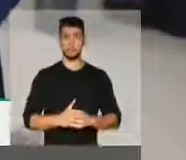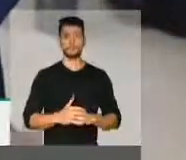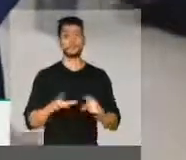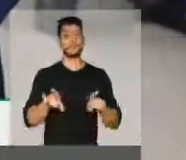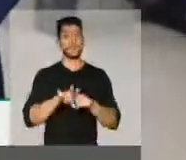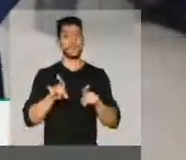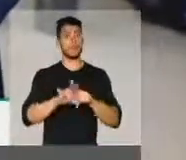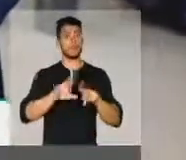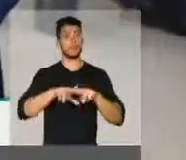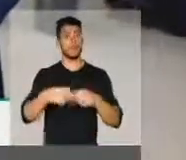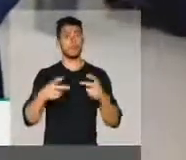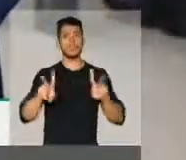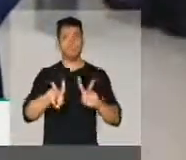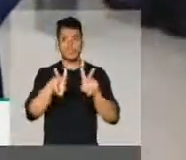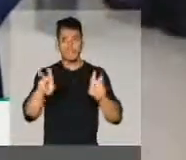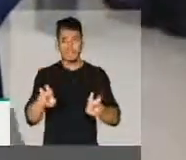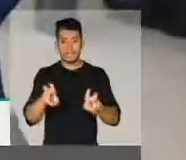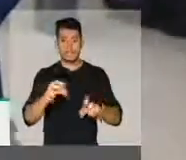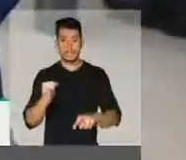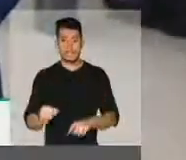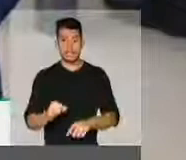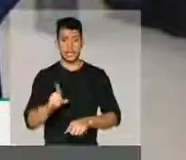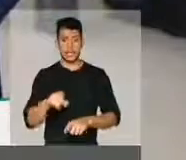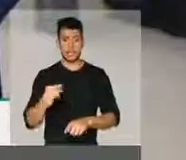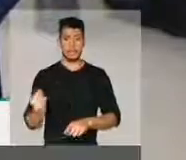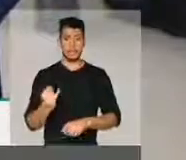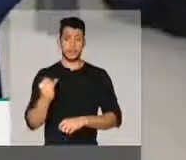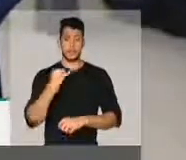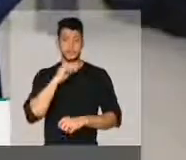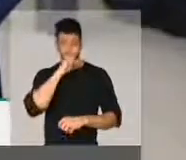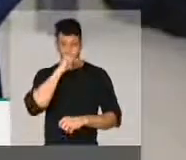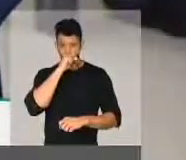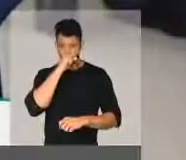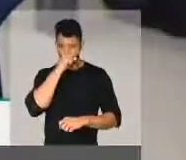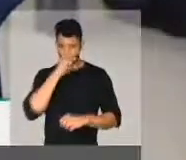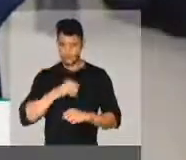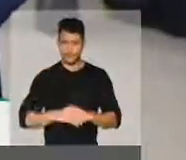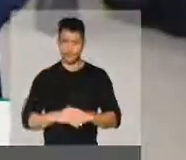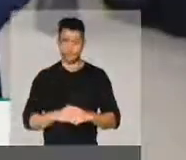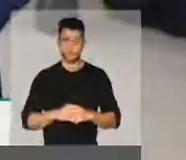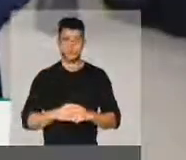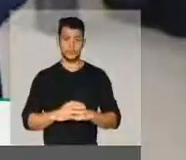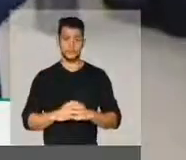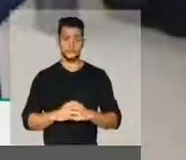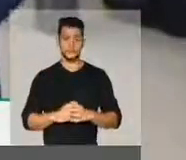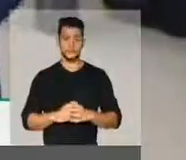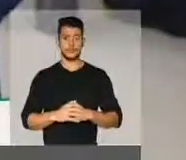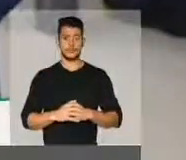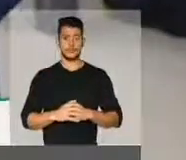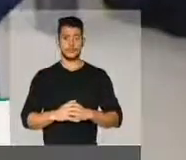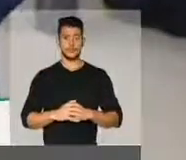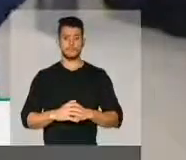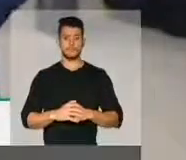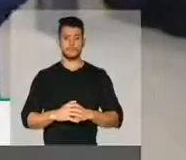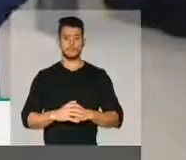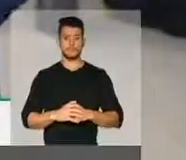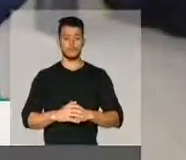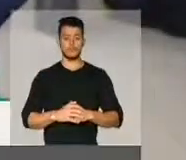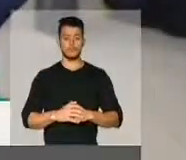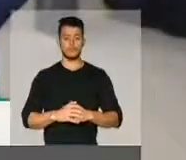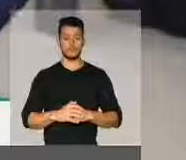mais relevante do que a sua ou a minha biografia. E focalizei com muita